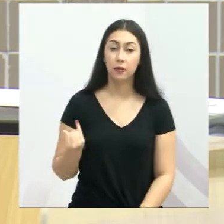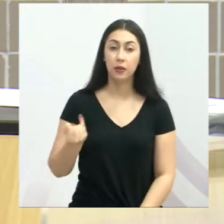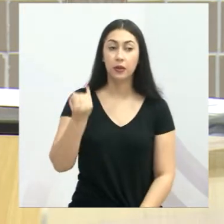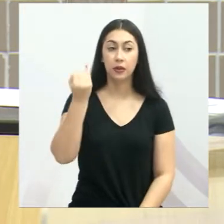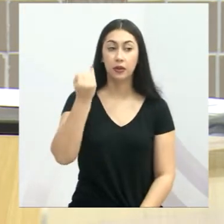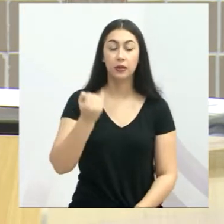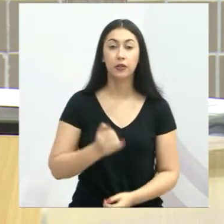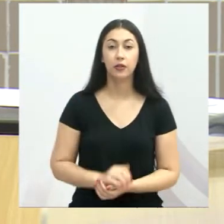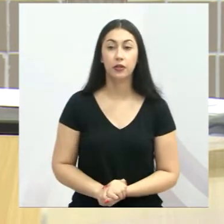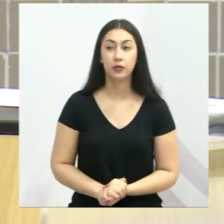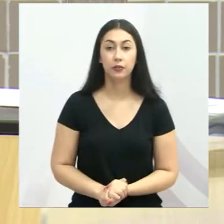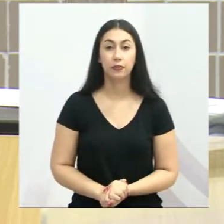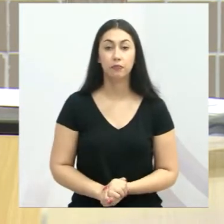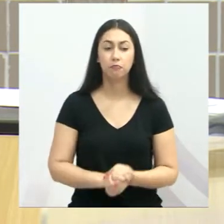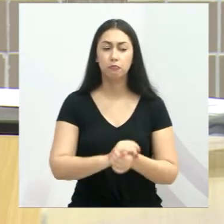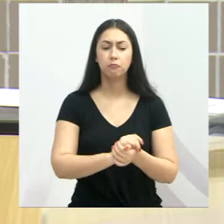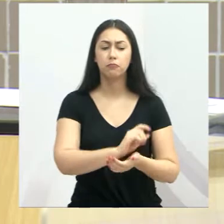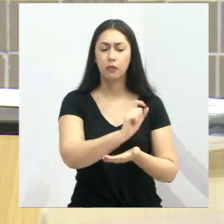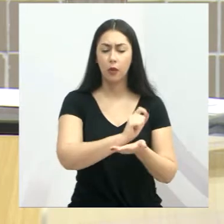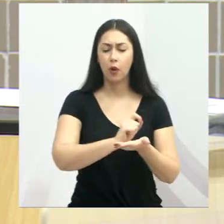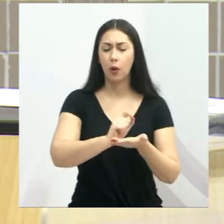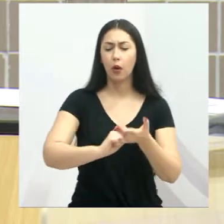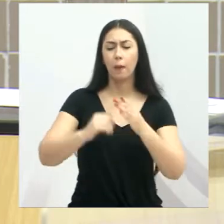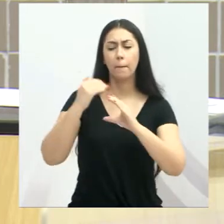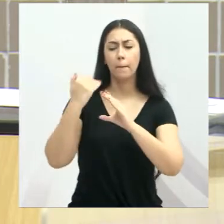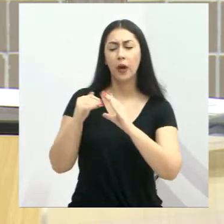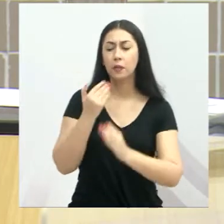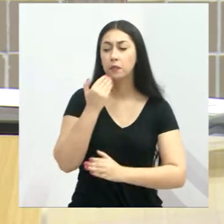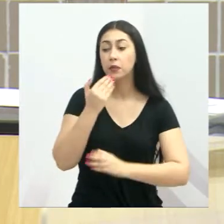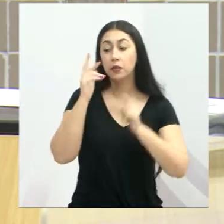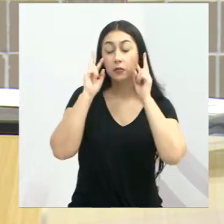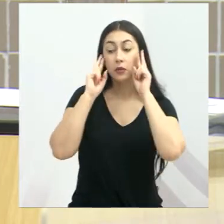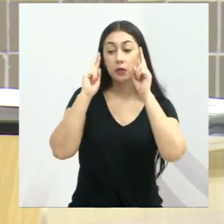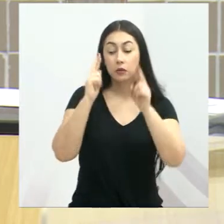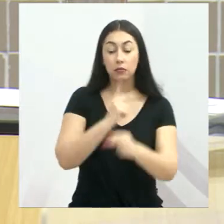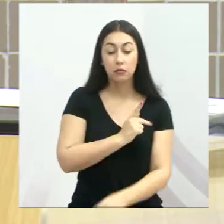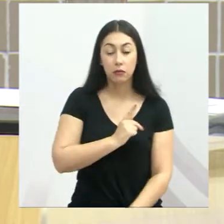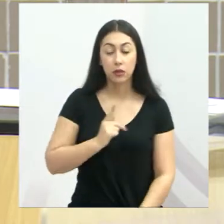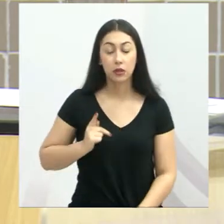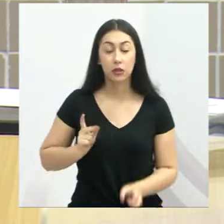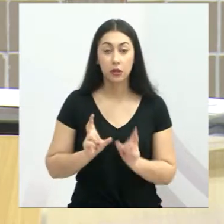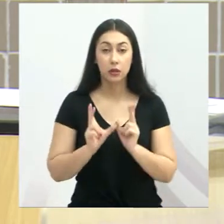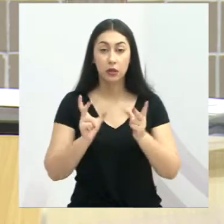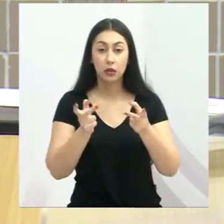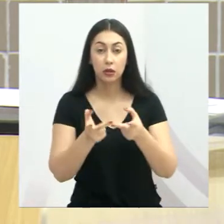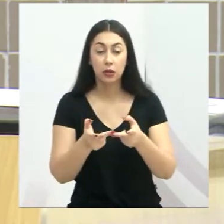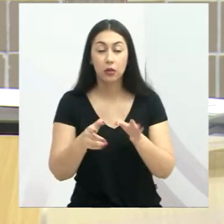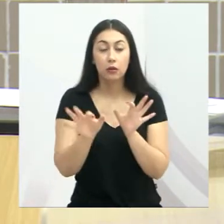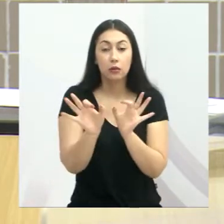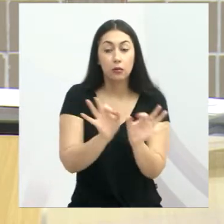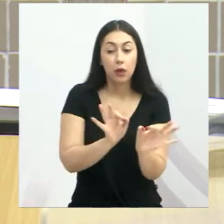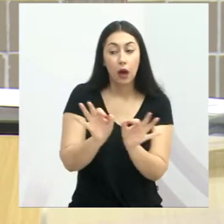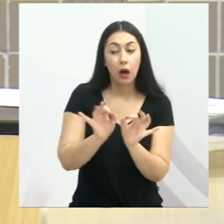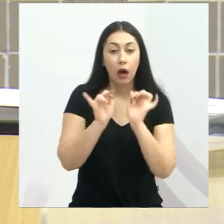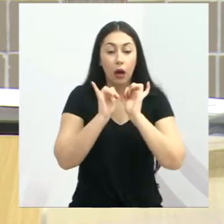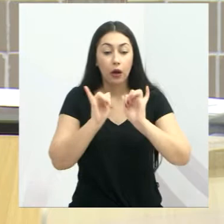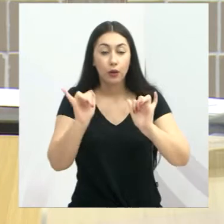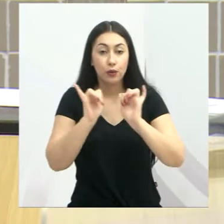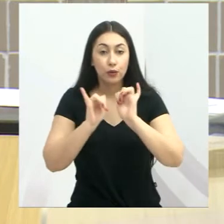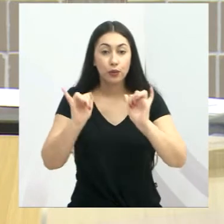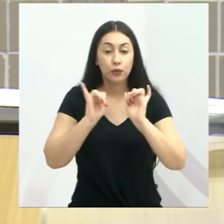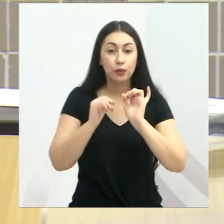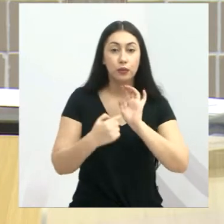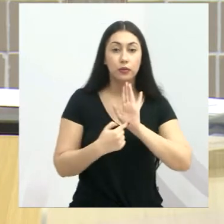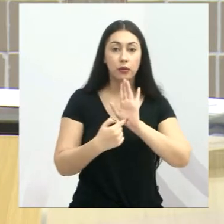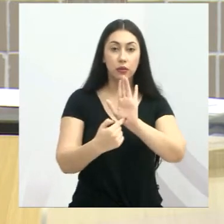profissão. Feito esse registro, respeitosamente requeremos à presidente dessa Casa que sejam adotadas providências habituais para a divulgação da